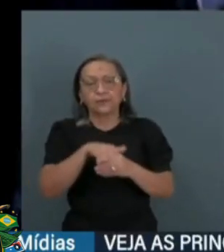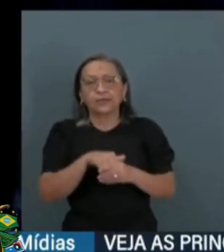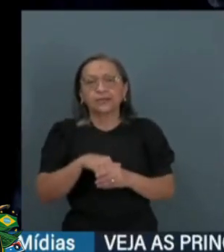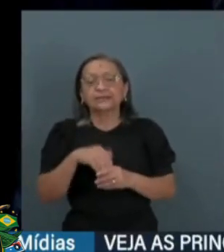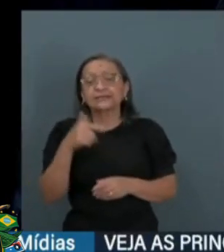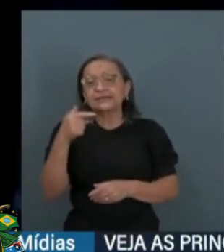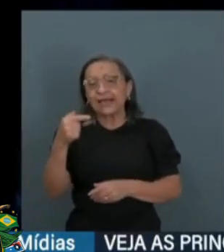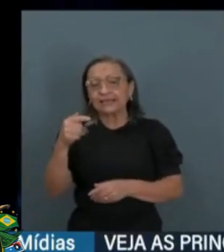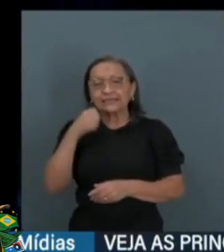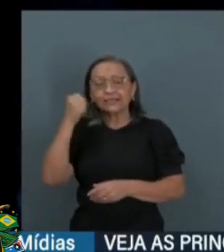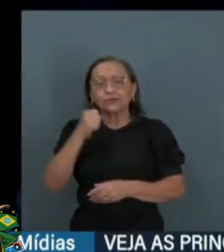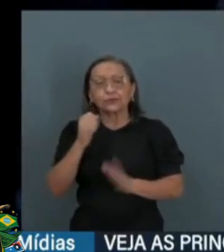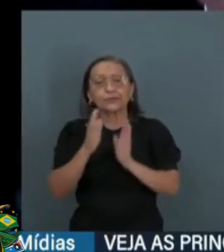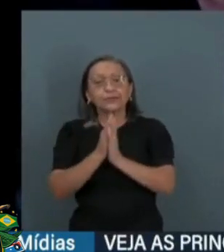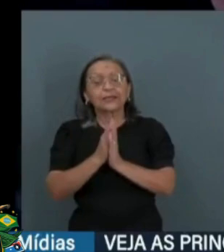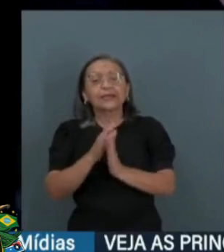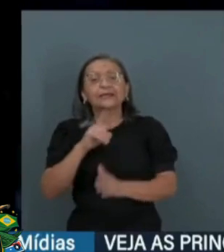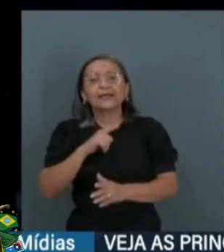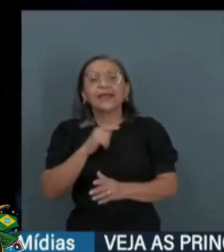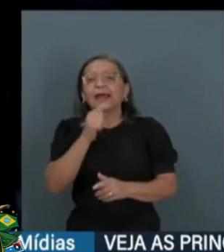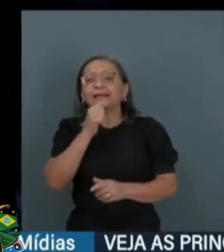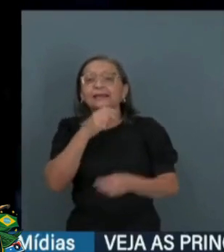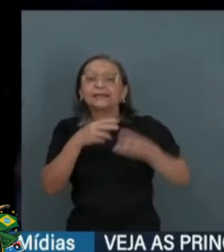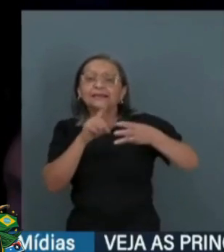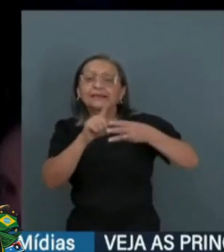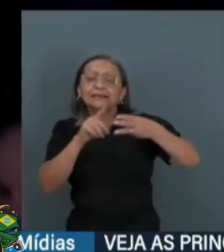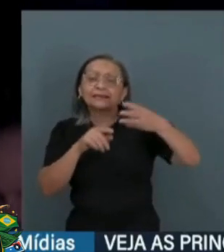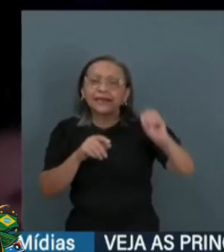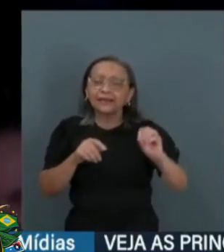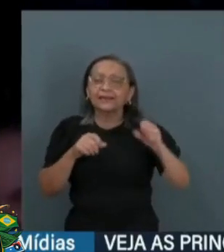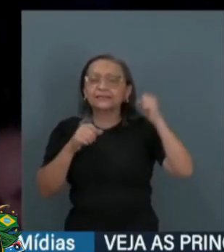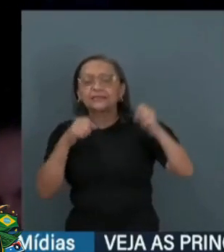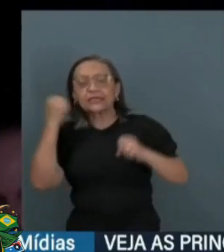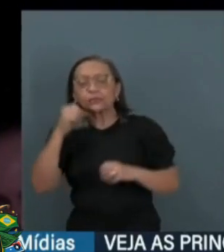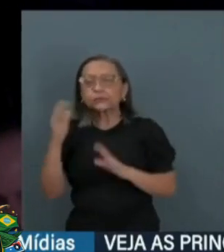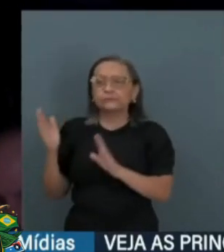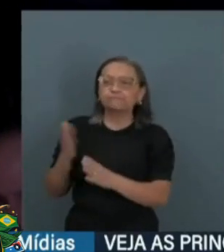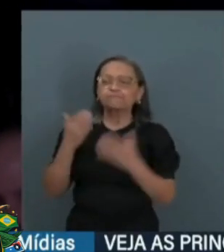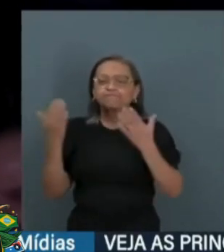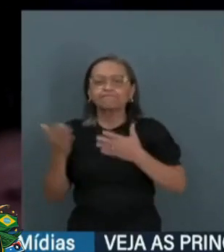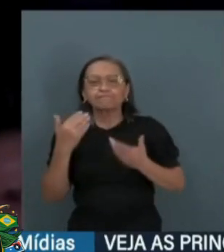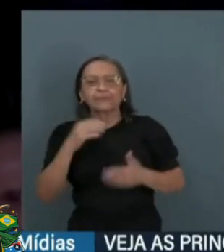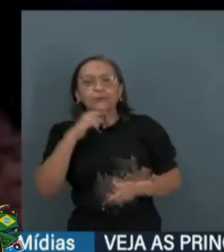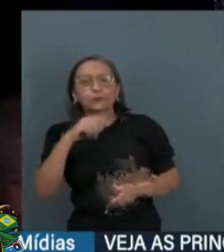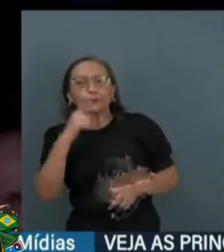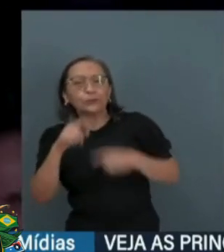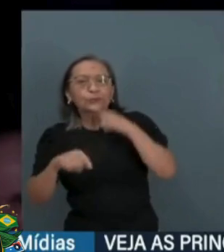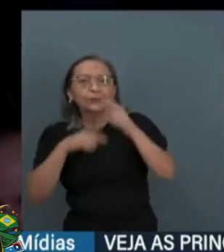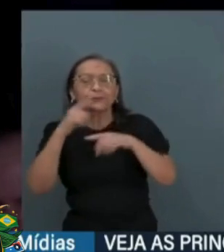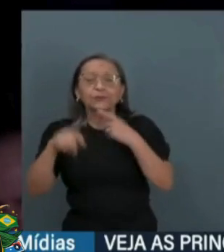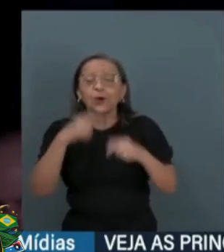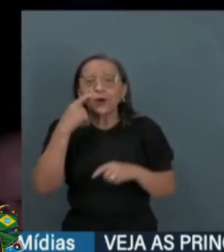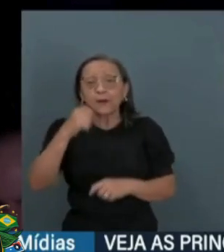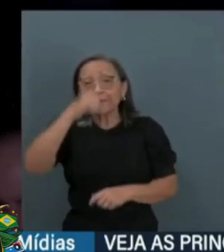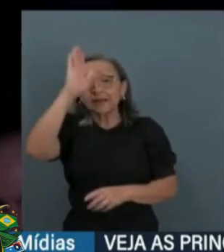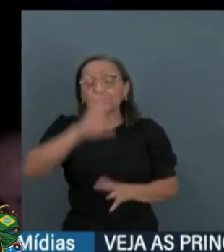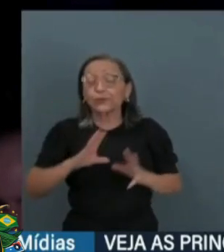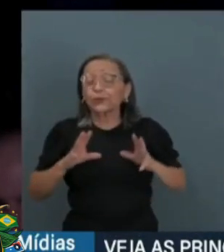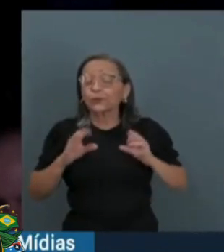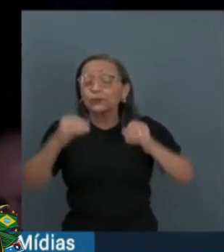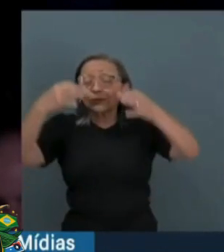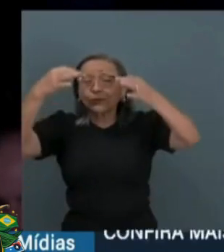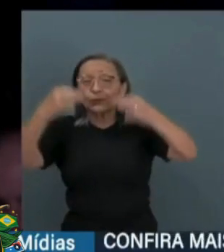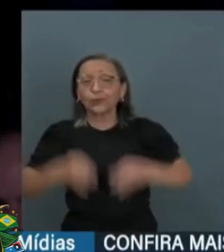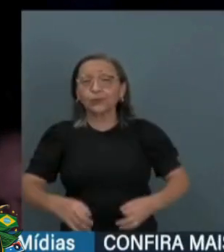7 senadores, e tem 30 indecisos. 7, Brasil, com toda a educação